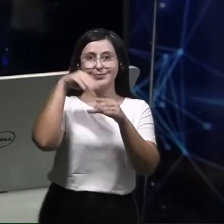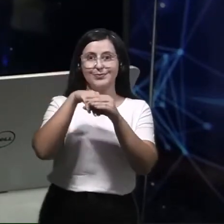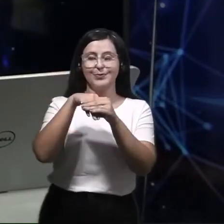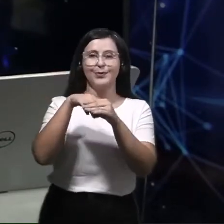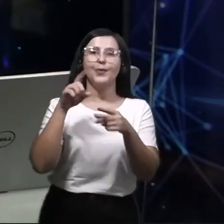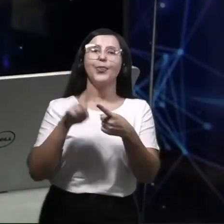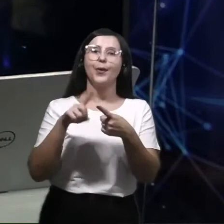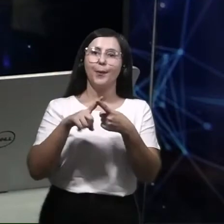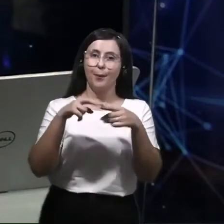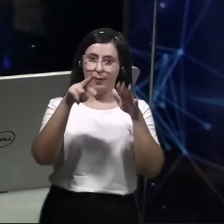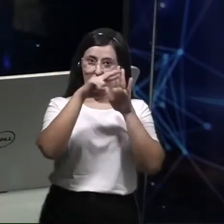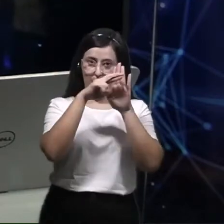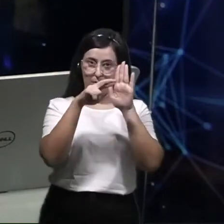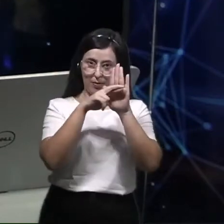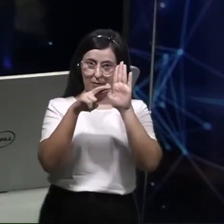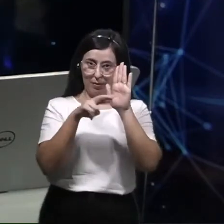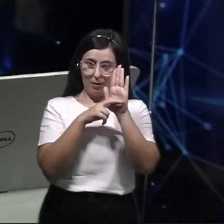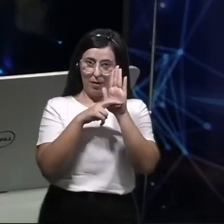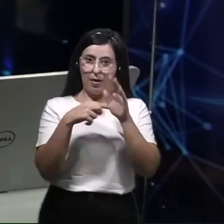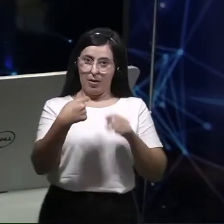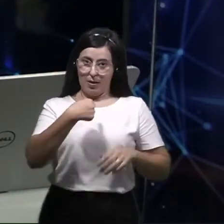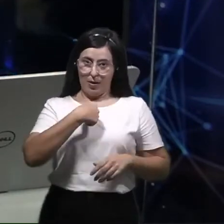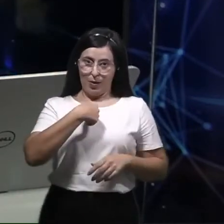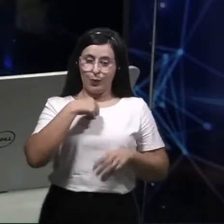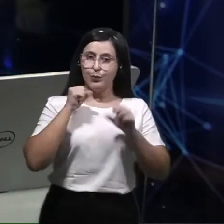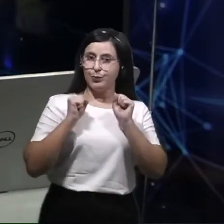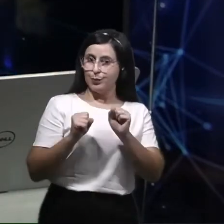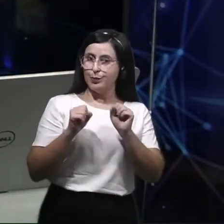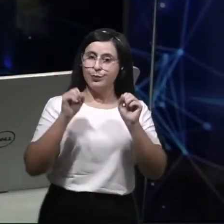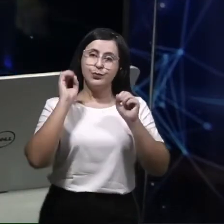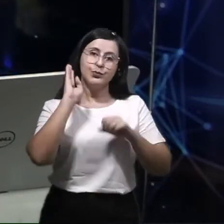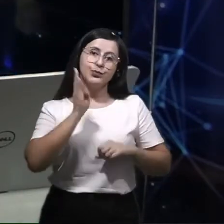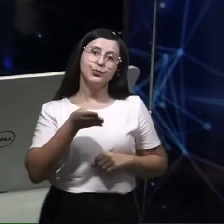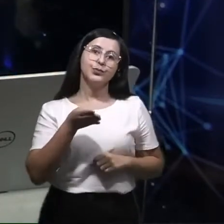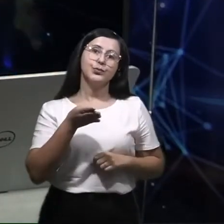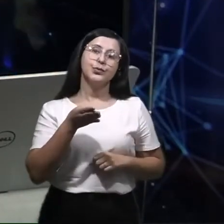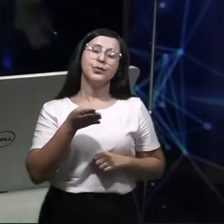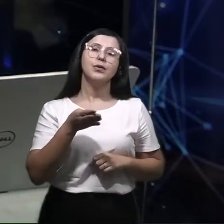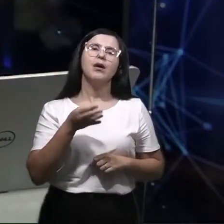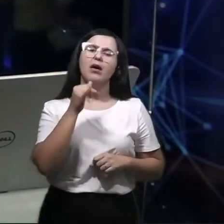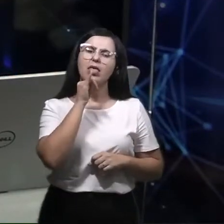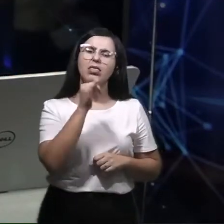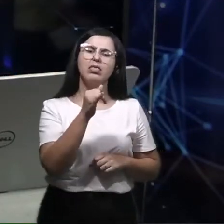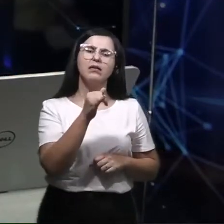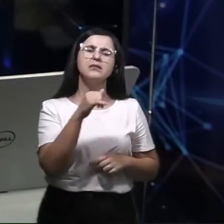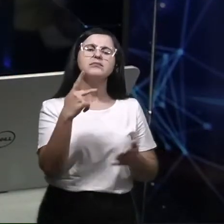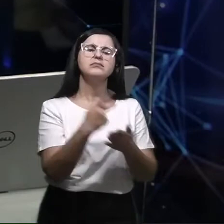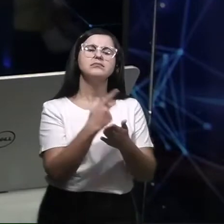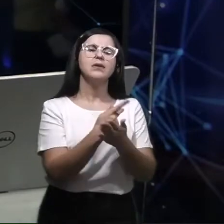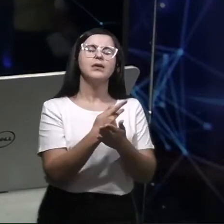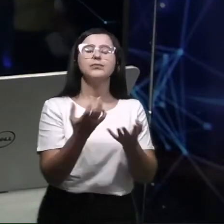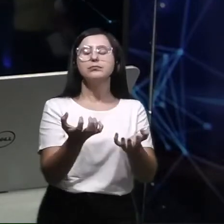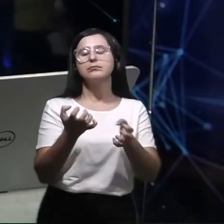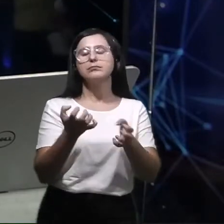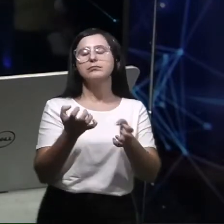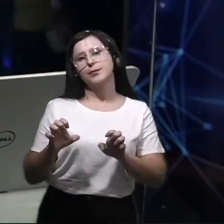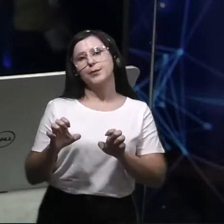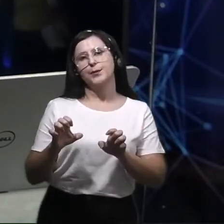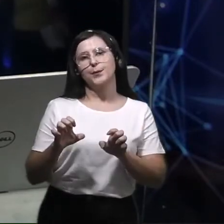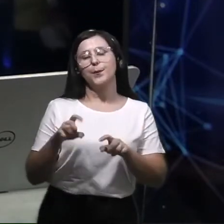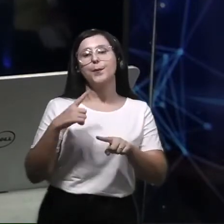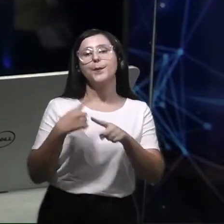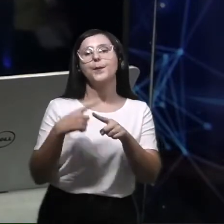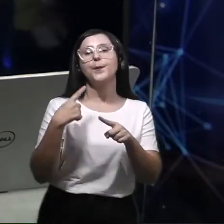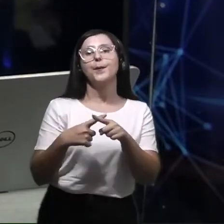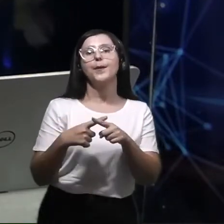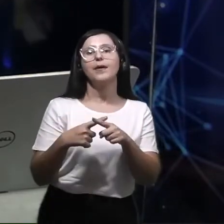regras, nessa última parte, eu posso já decidir por eventuais infrações. Esperamos que não haja. Esse é o momento dos